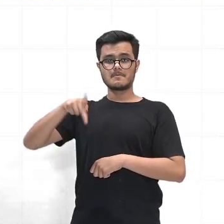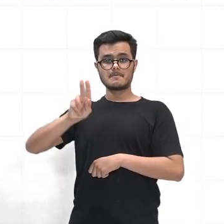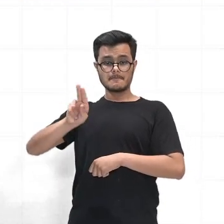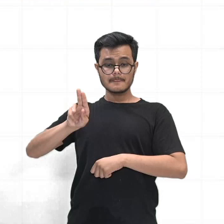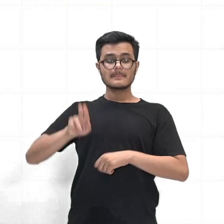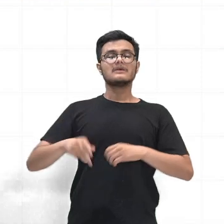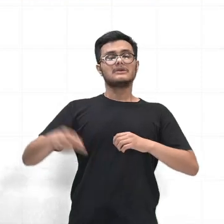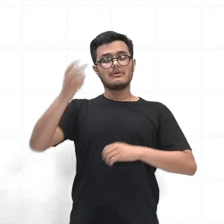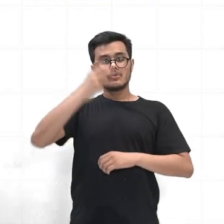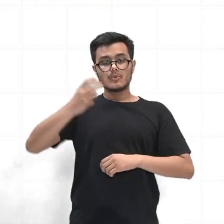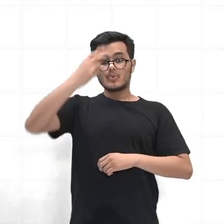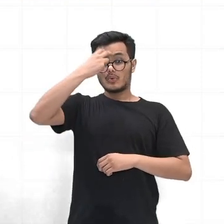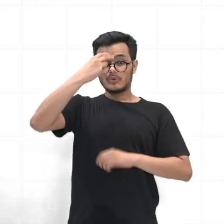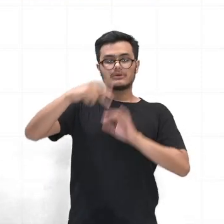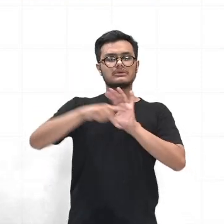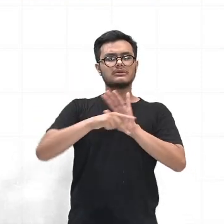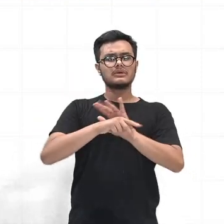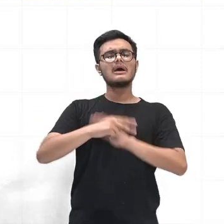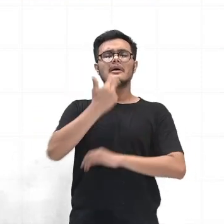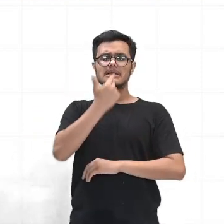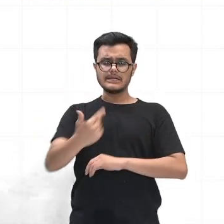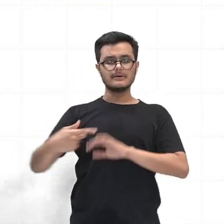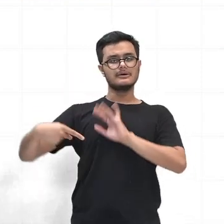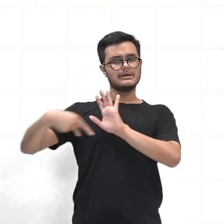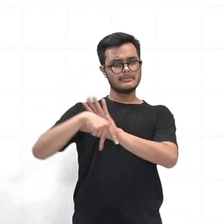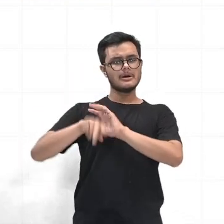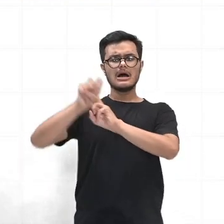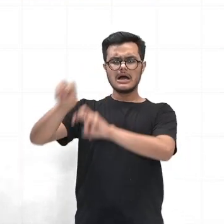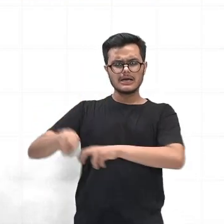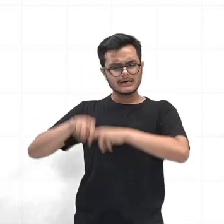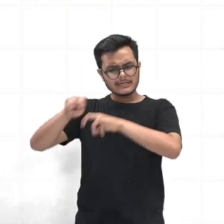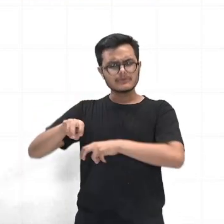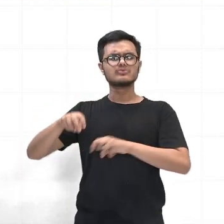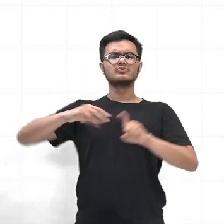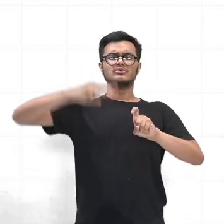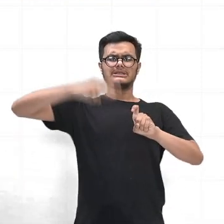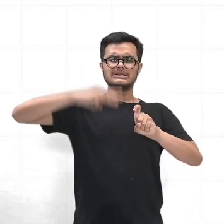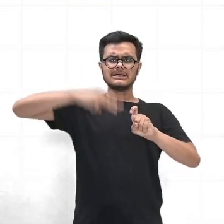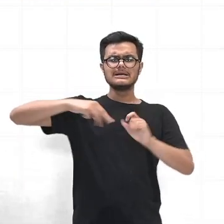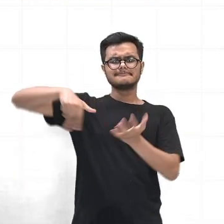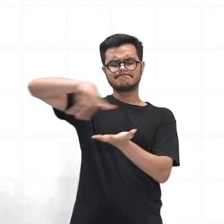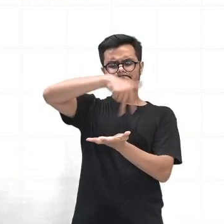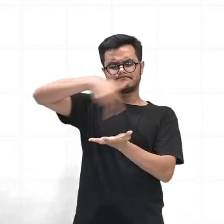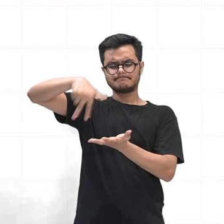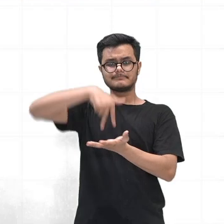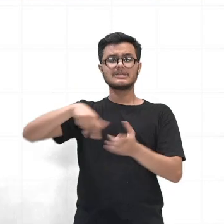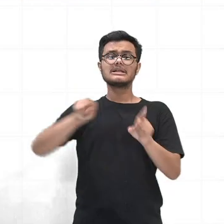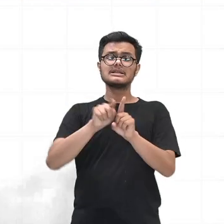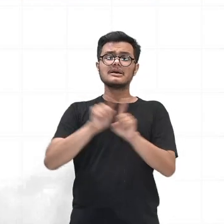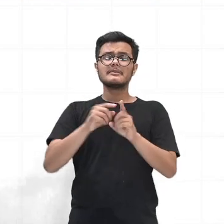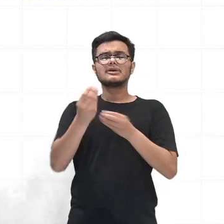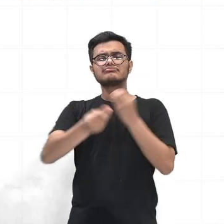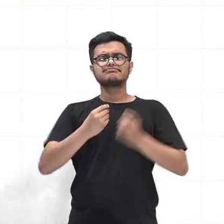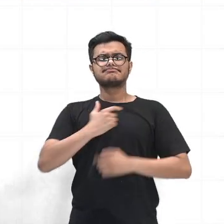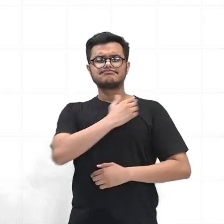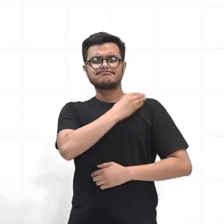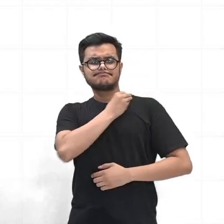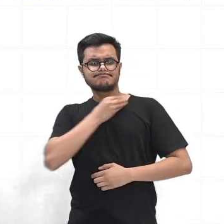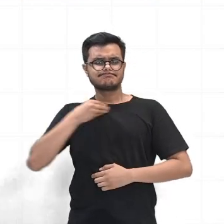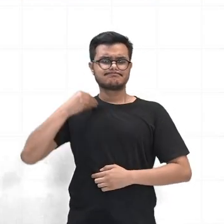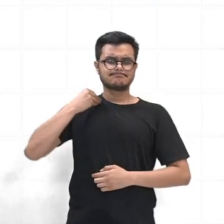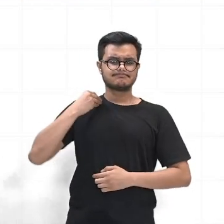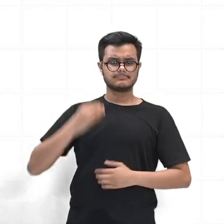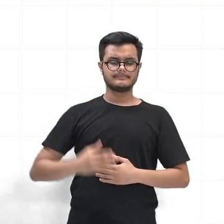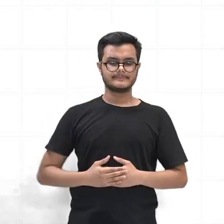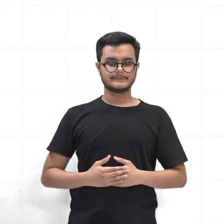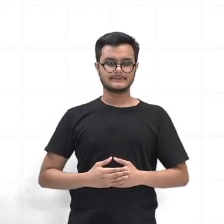cultura, inclui a língua Munduruku, práticas agrícolas, rituais e o artesanato. Ativamente estão